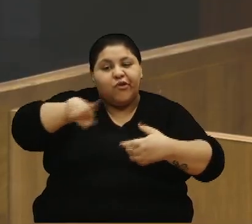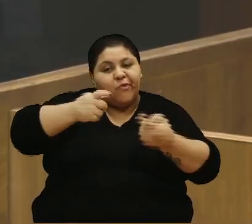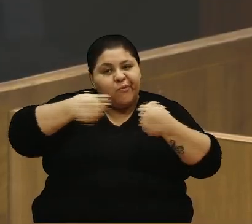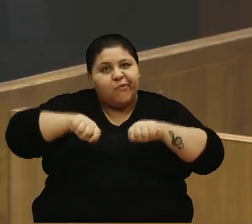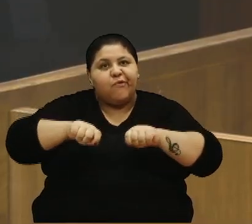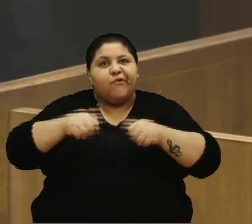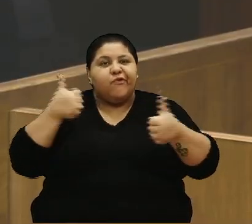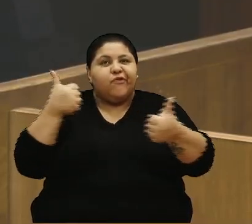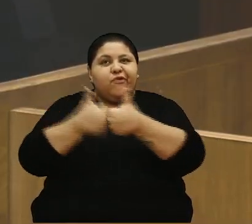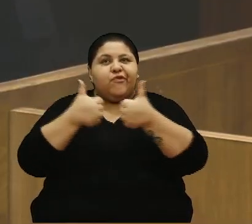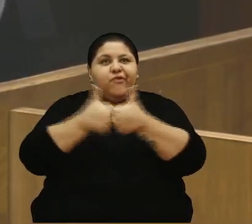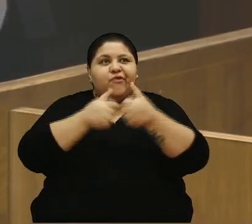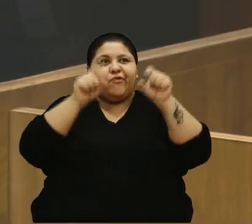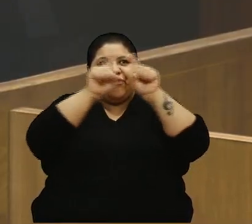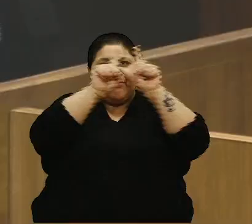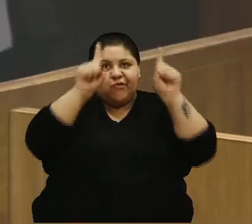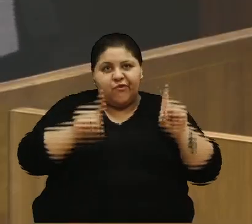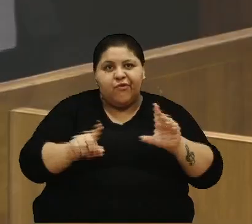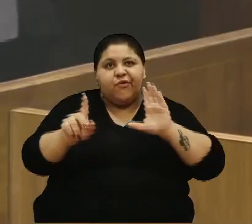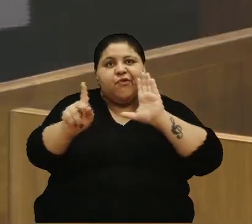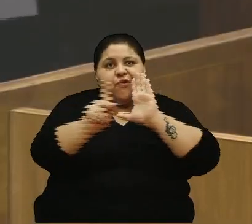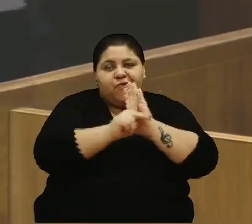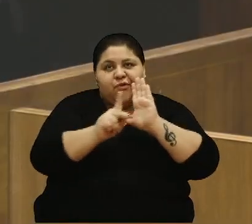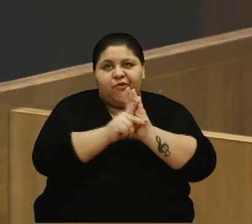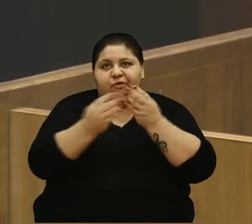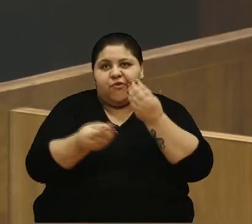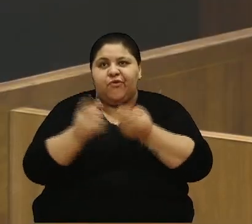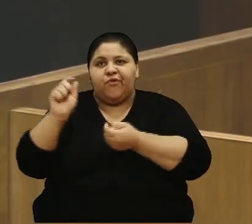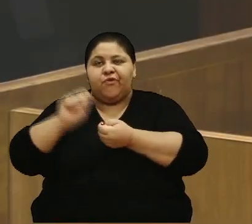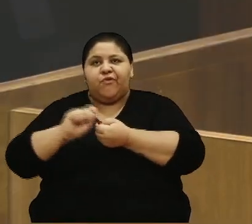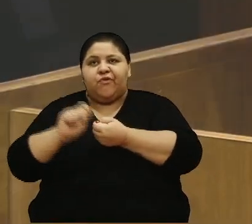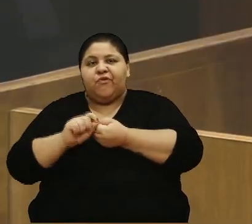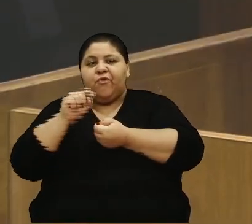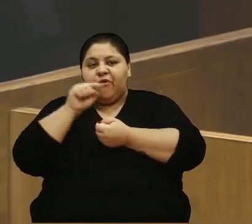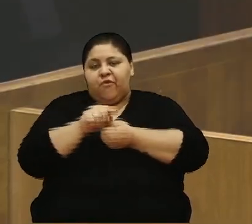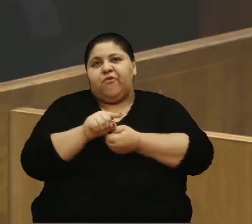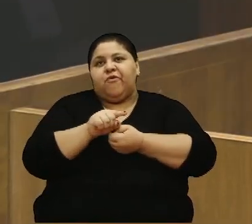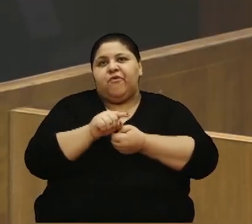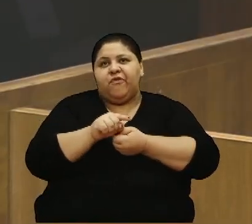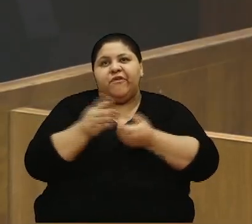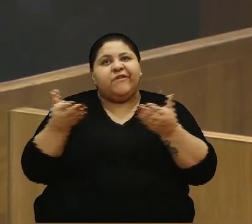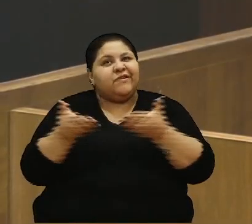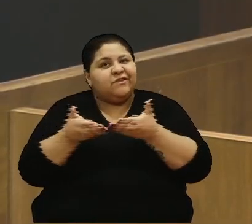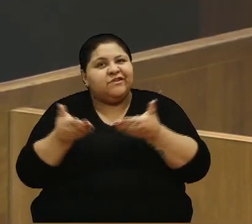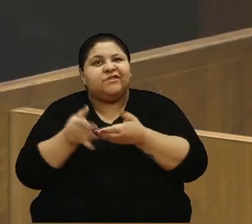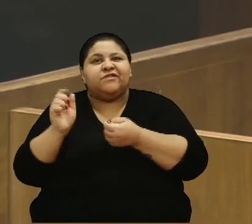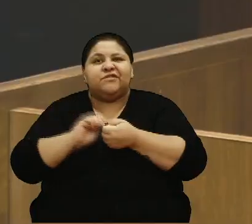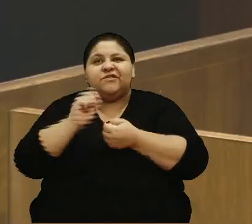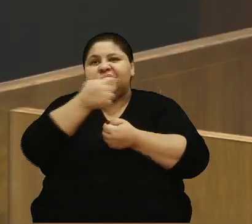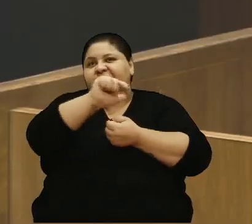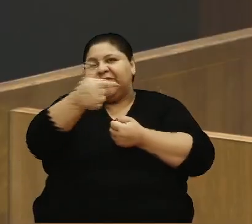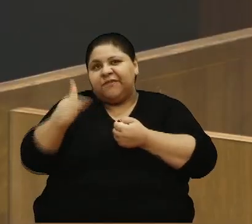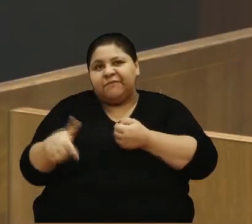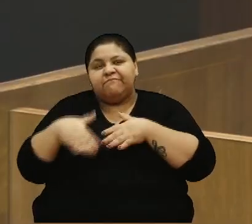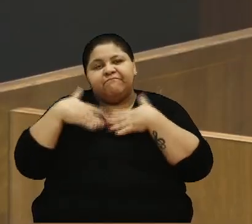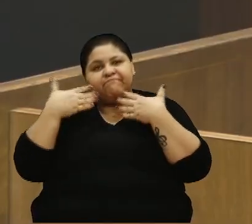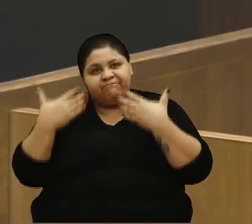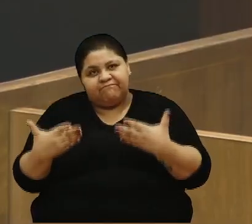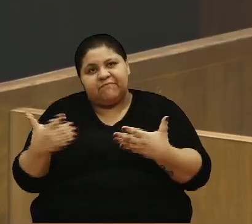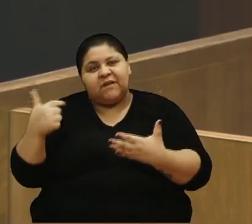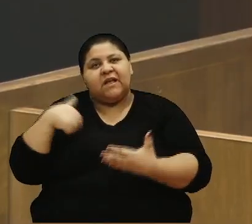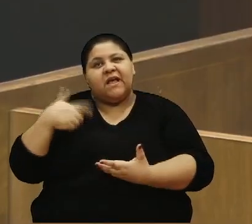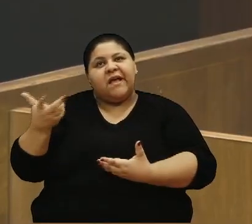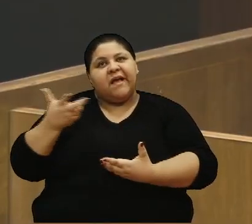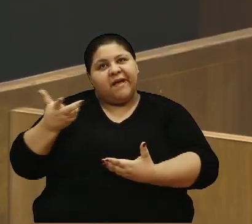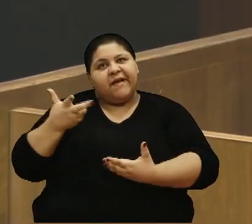lá junto com o servidor, junto com projetos, como a gente fez com esses, como já foram feitos com outros. Então, eu